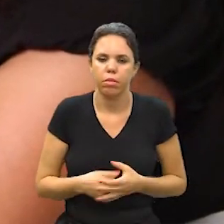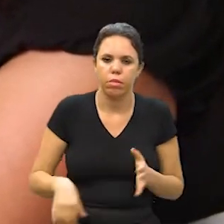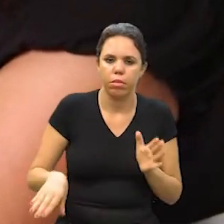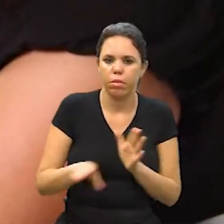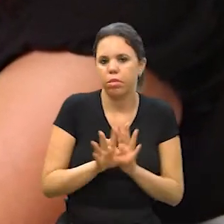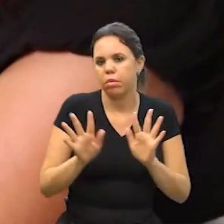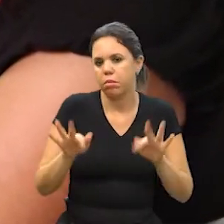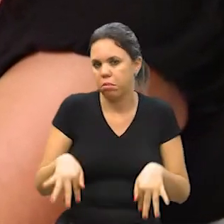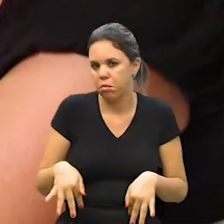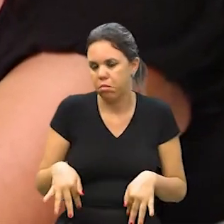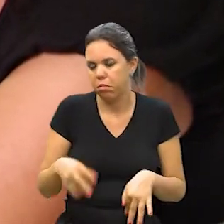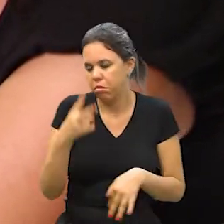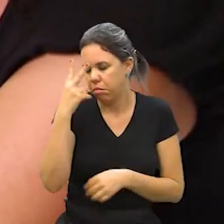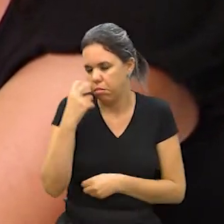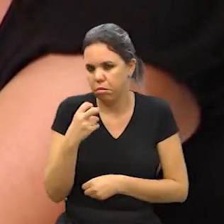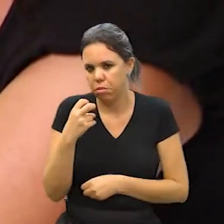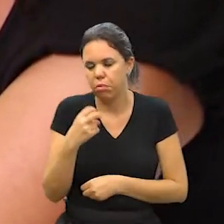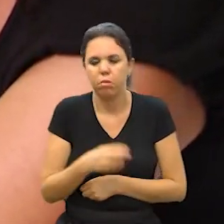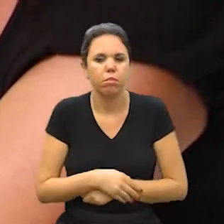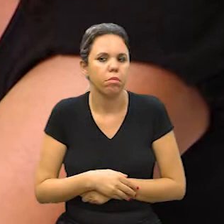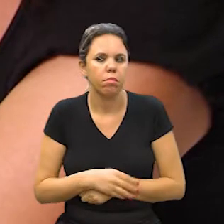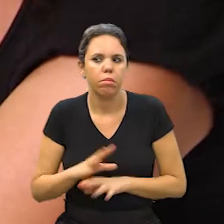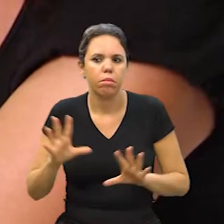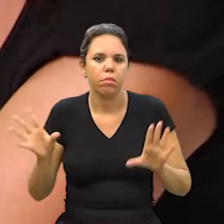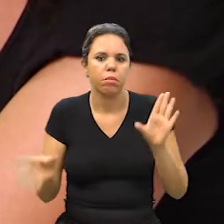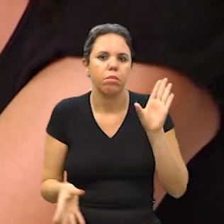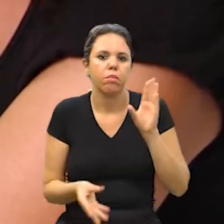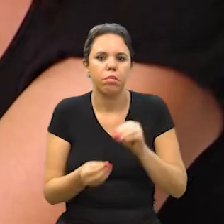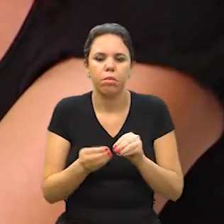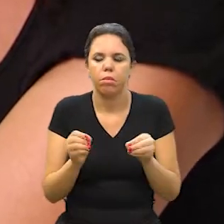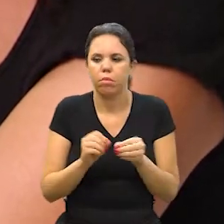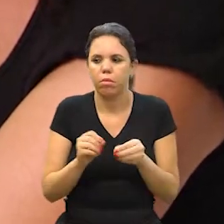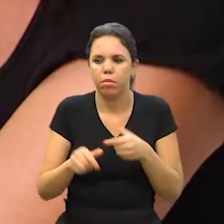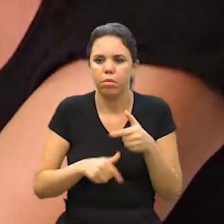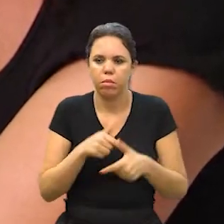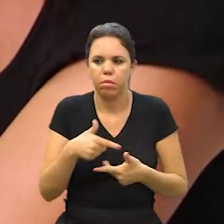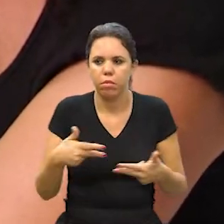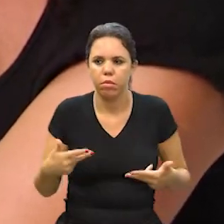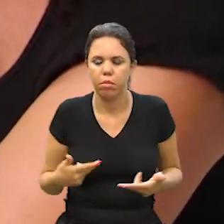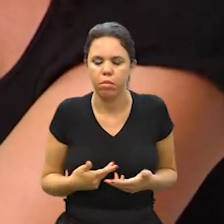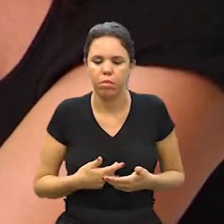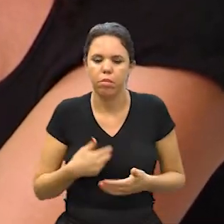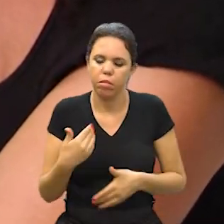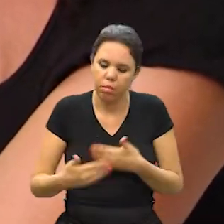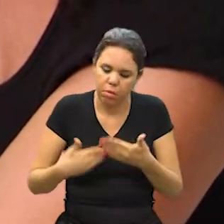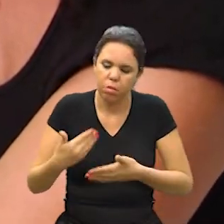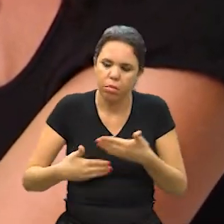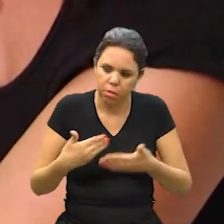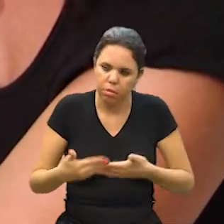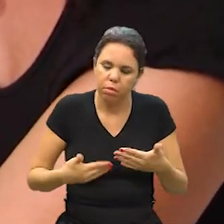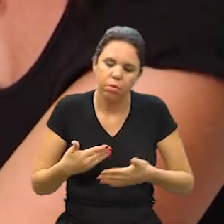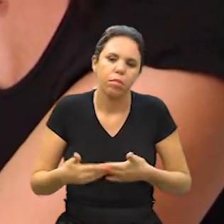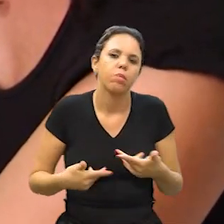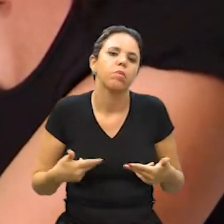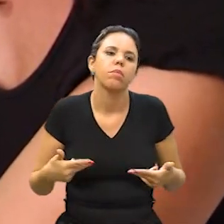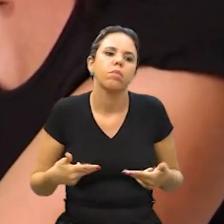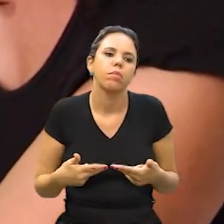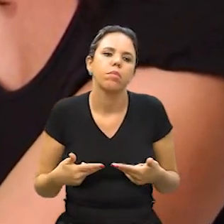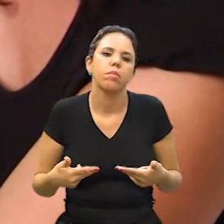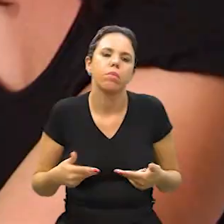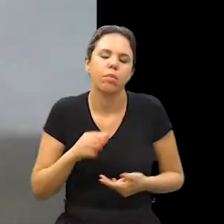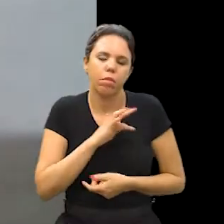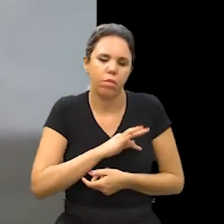no final cego. Então, tudo isso é feito trabalhado, né, gradativamente por todas as